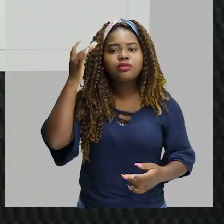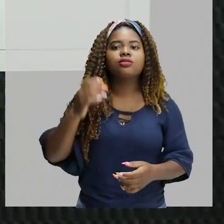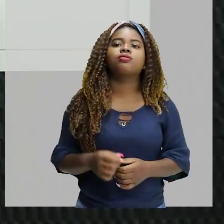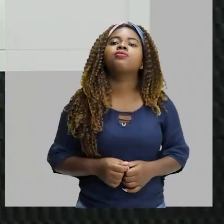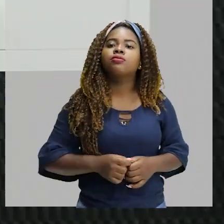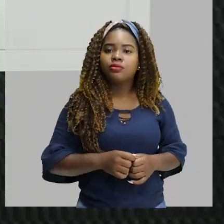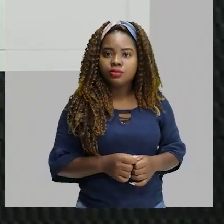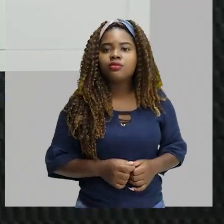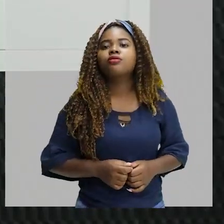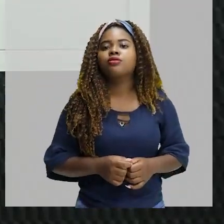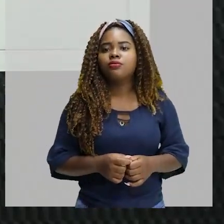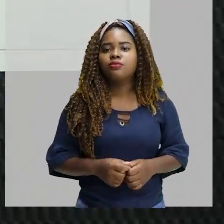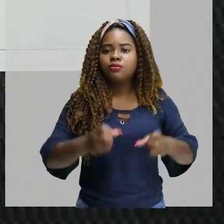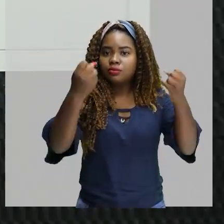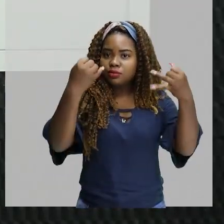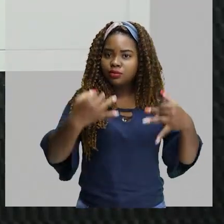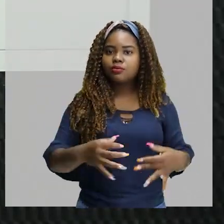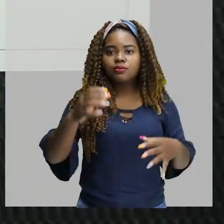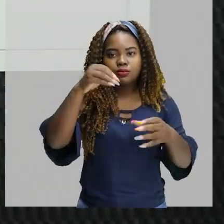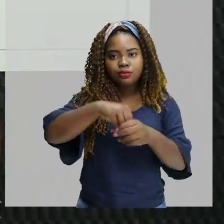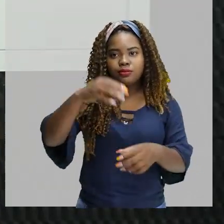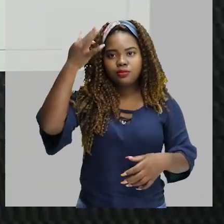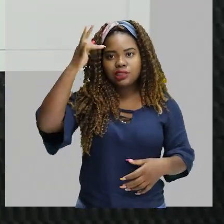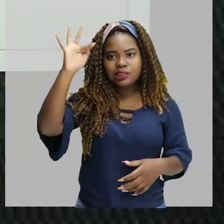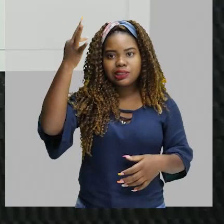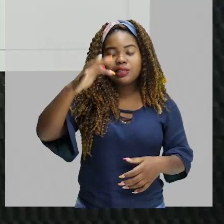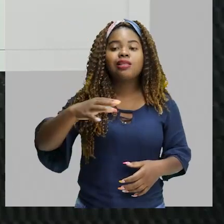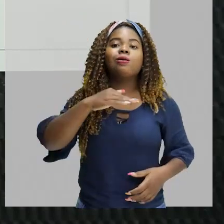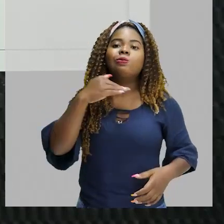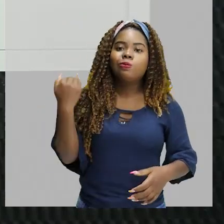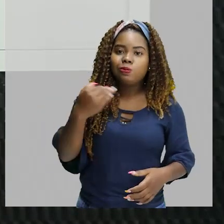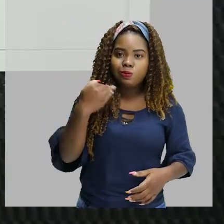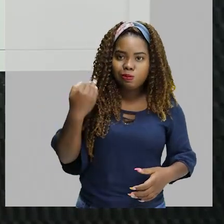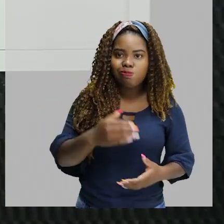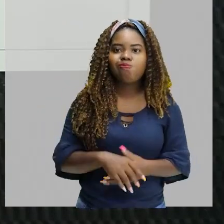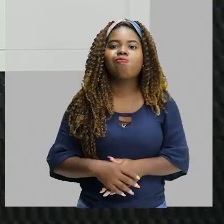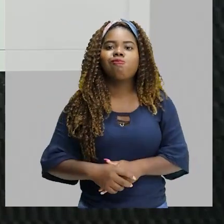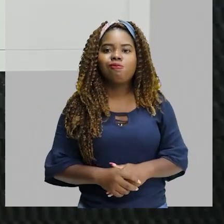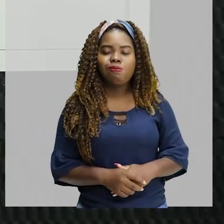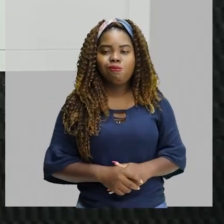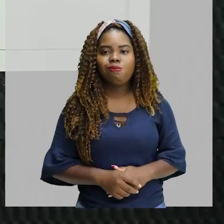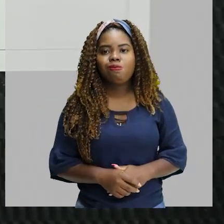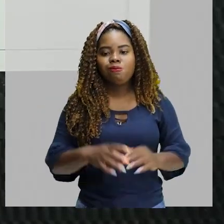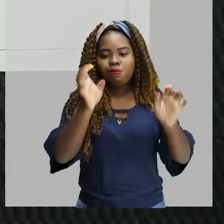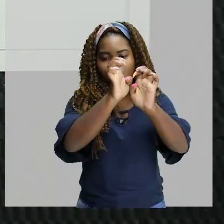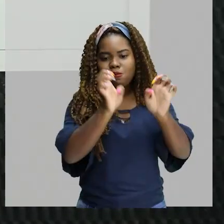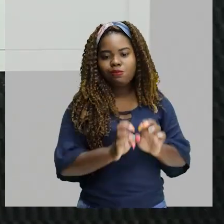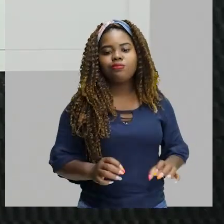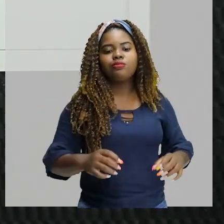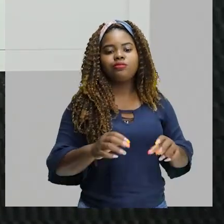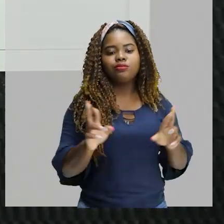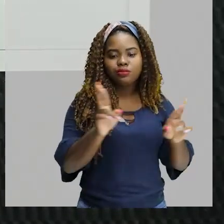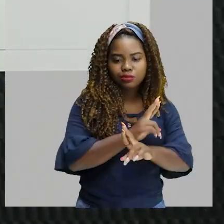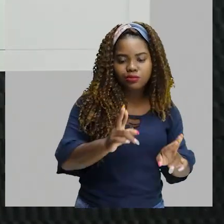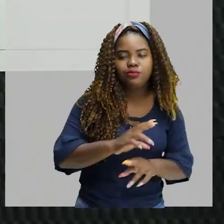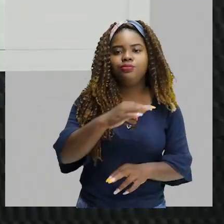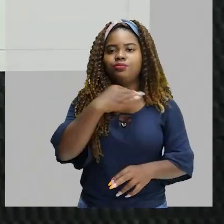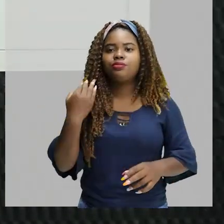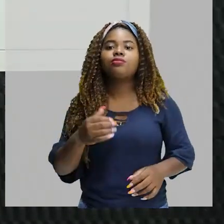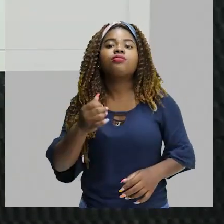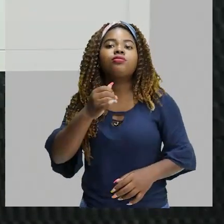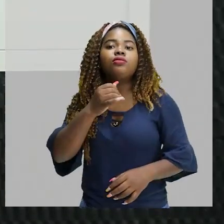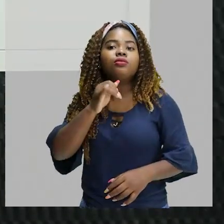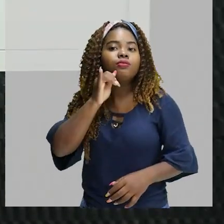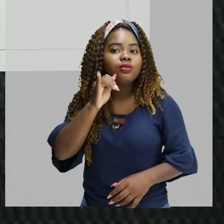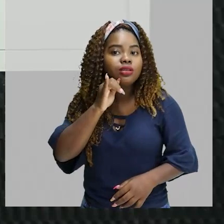Da morte e a morte na filosofia, aquelas estruturas que estão associadas à morte. Por exemplo, nós temos Sócrates,